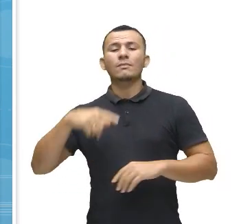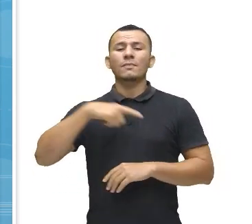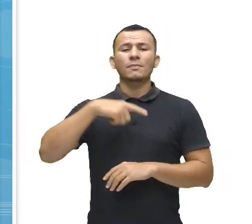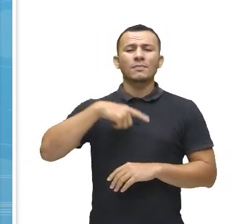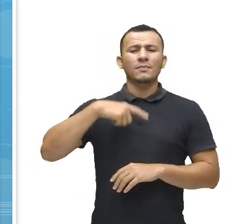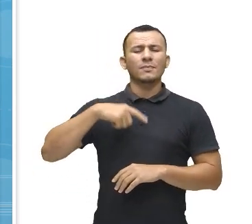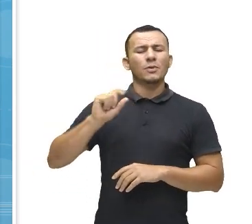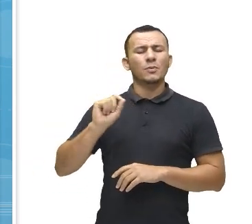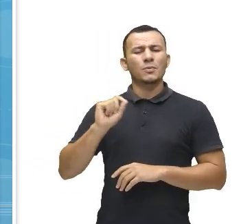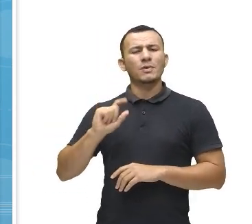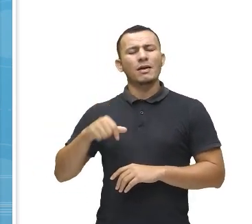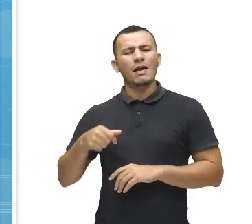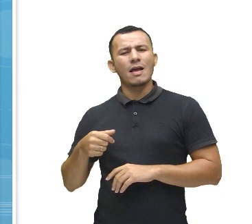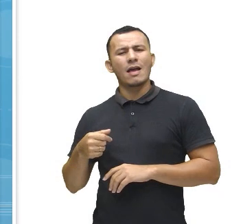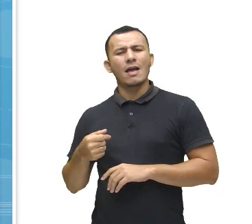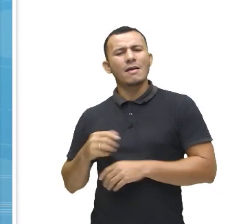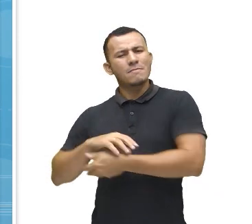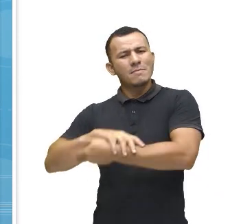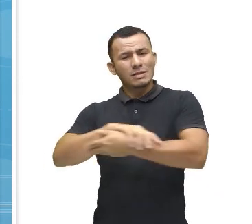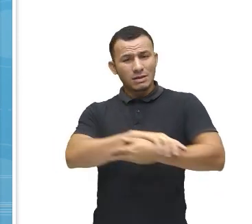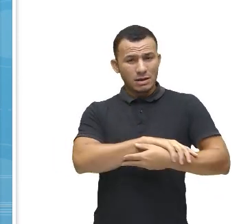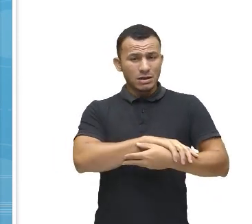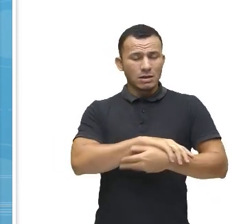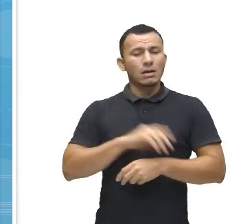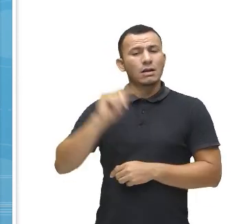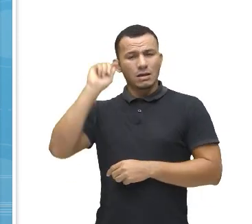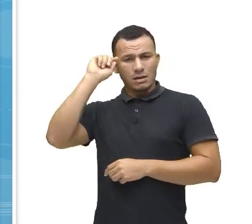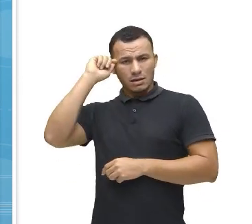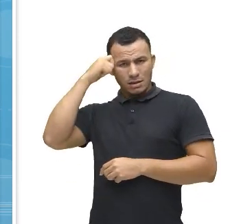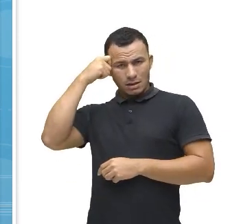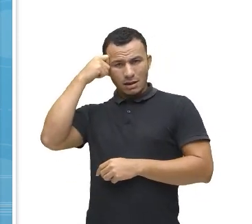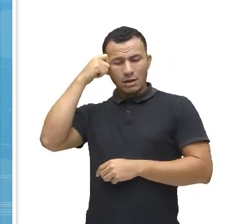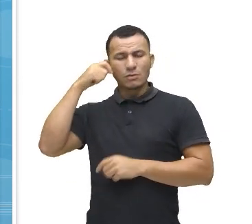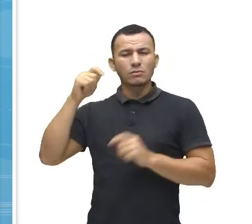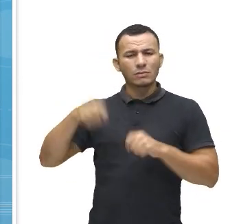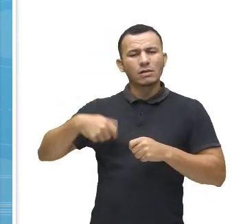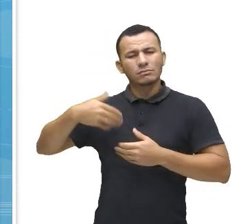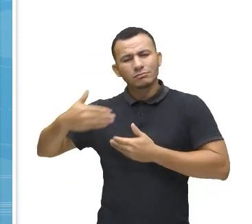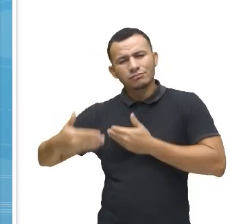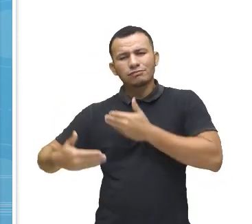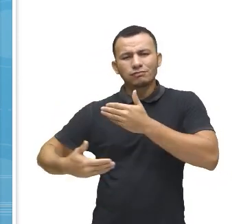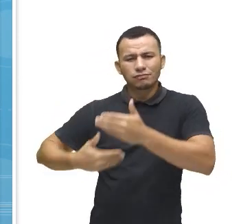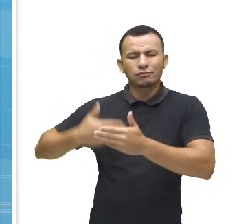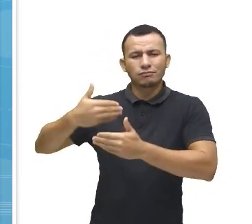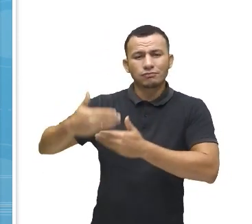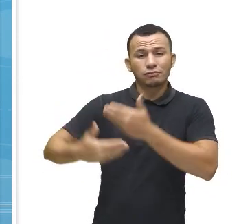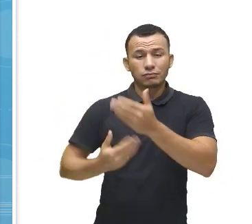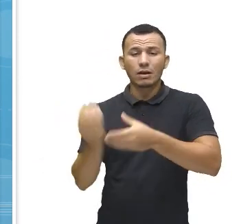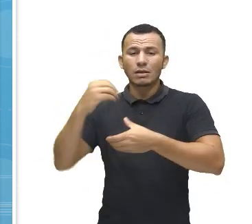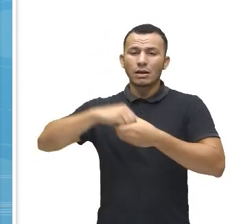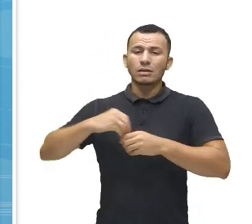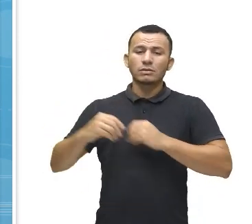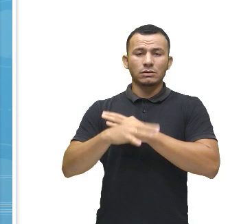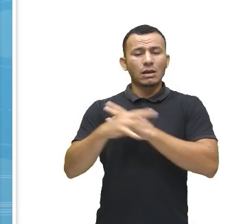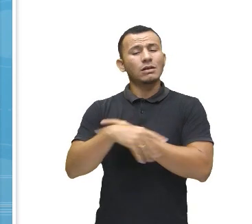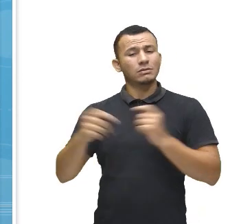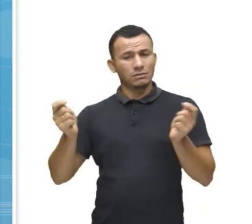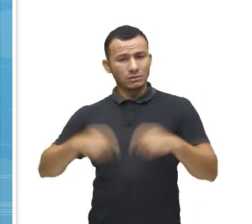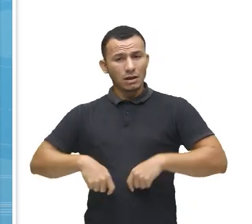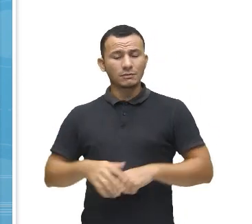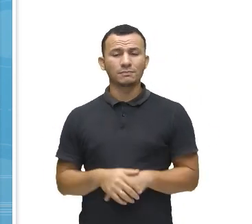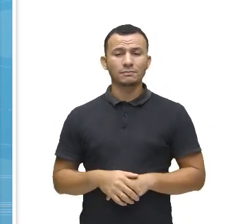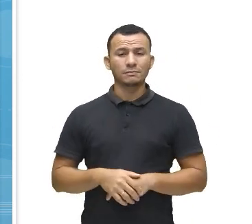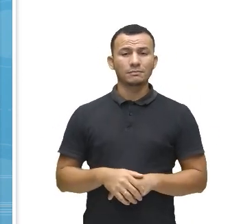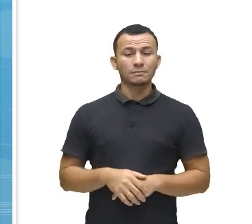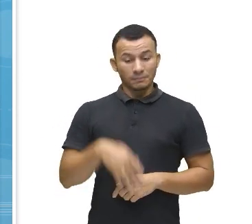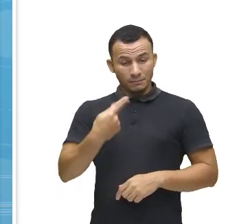de uma forma colaborativa para que esses negros conseguissem, de certa forma, se estabelecer refugiados dentro de cidades. Aqui em Manaus,